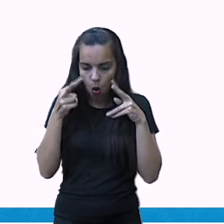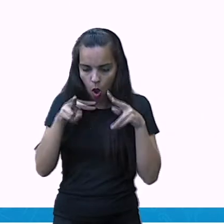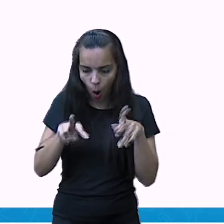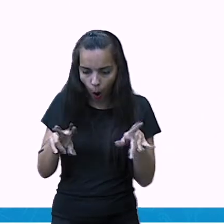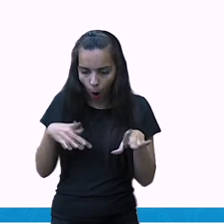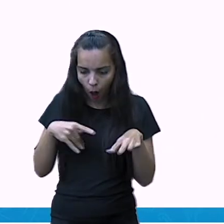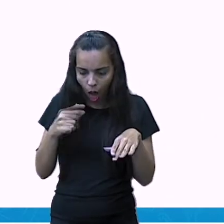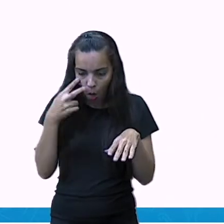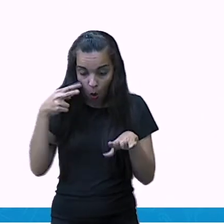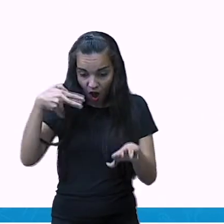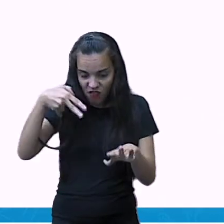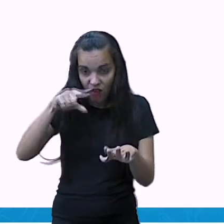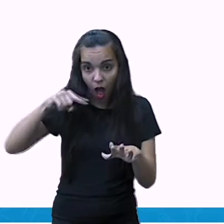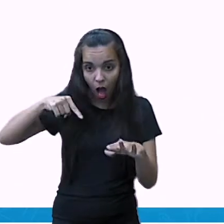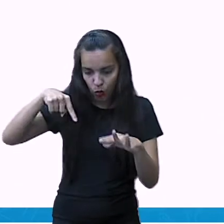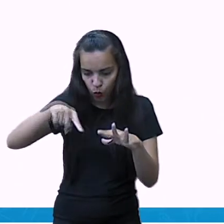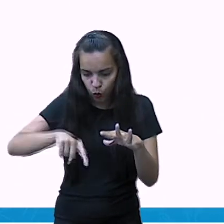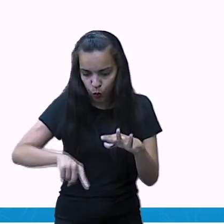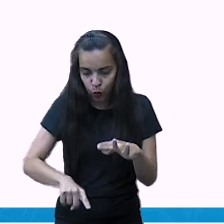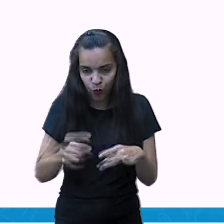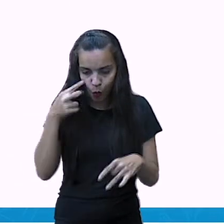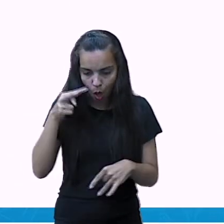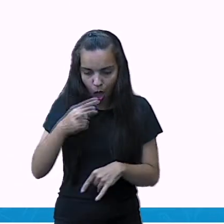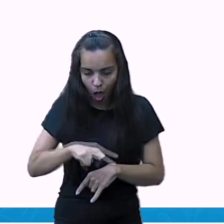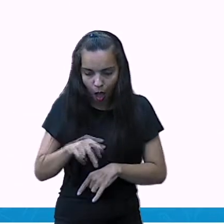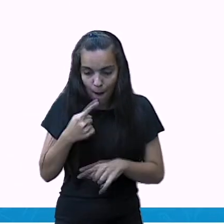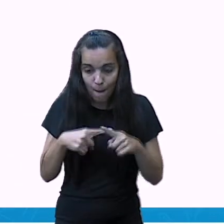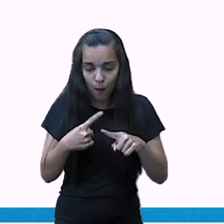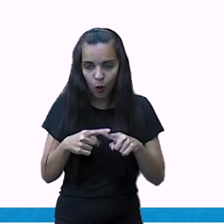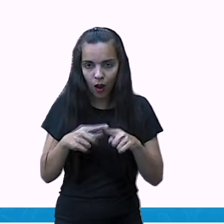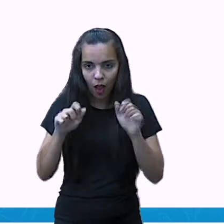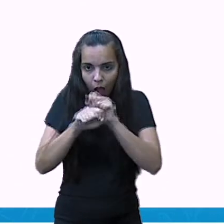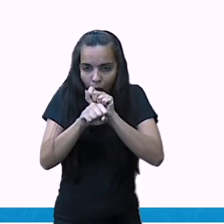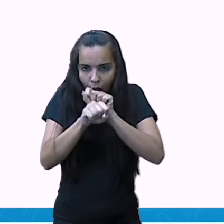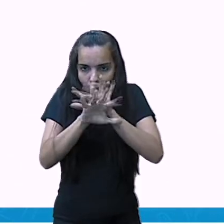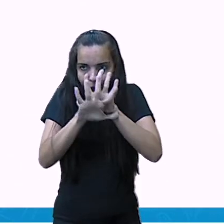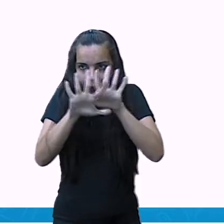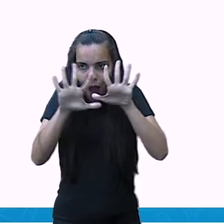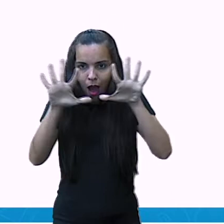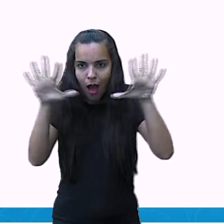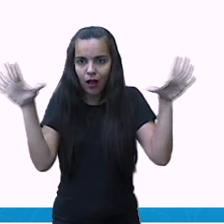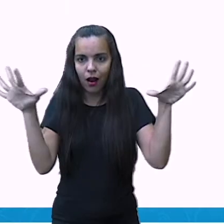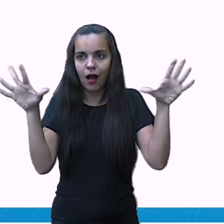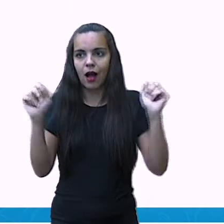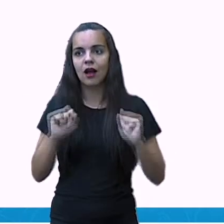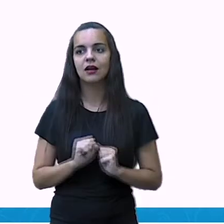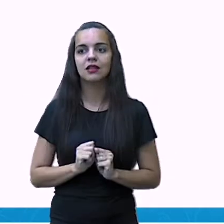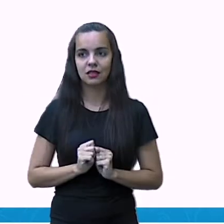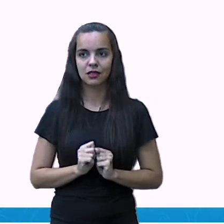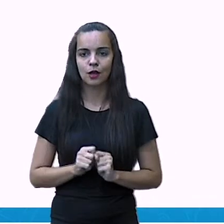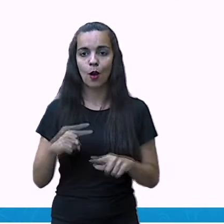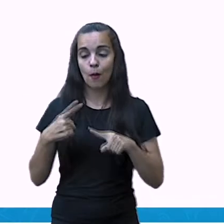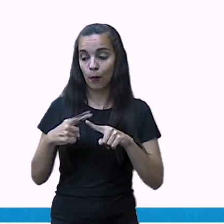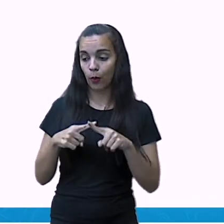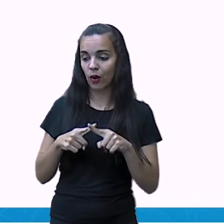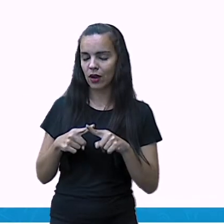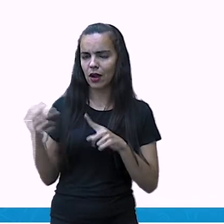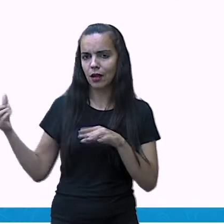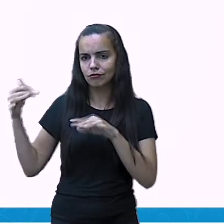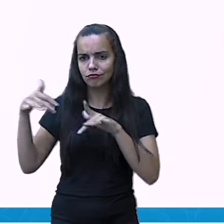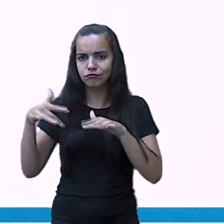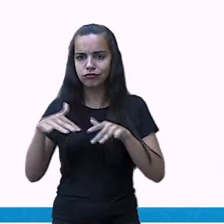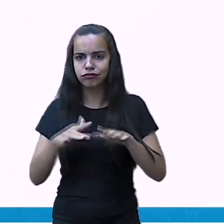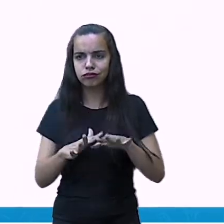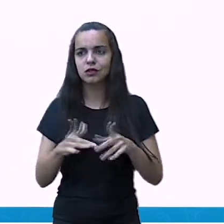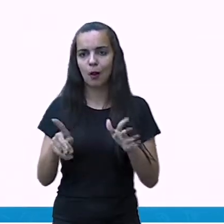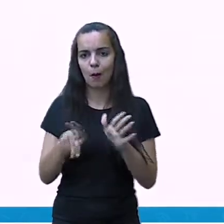transparentes. Então, por isso que eu disse, é o solo, é o tipo do terreno que vai estar interferindo nas